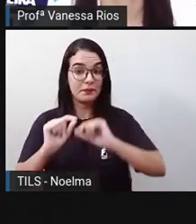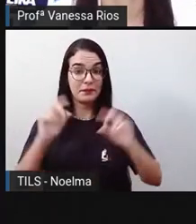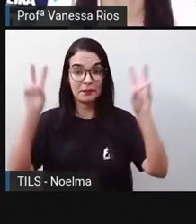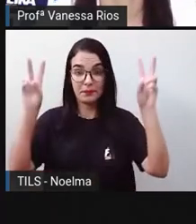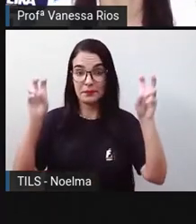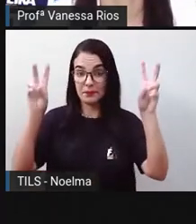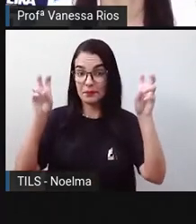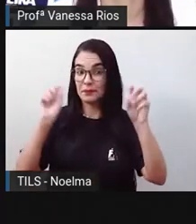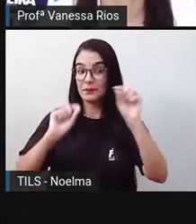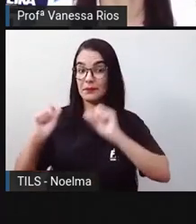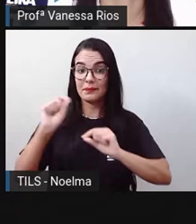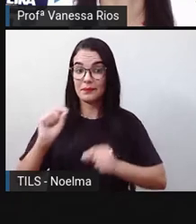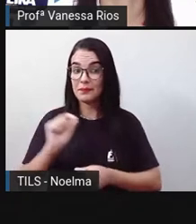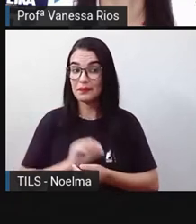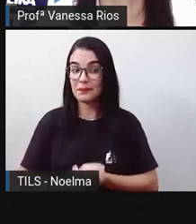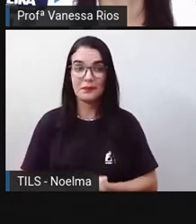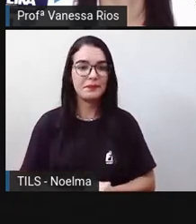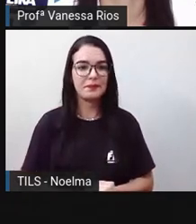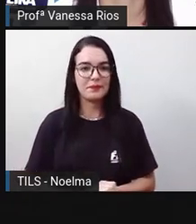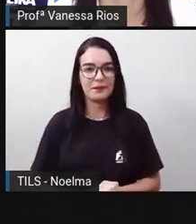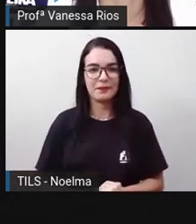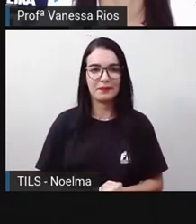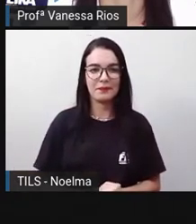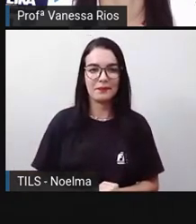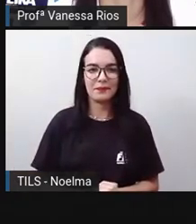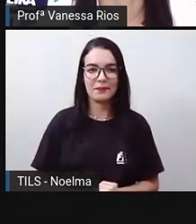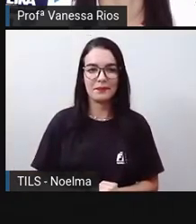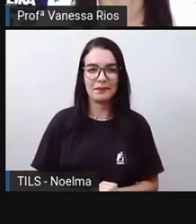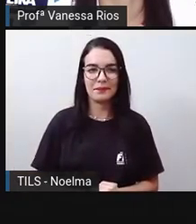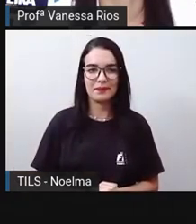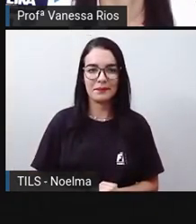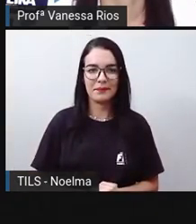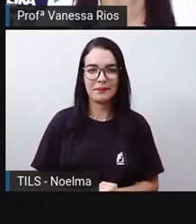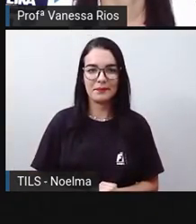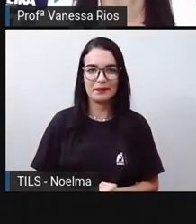e ciências naturais, nós vamos estudar sobre